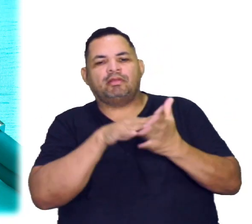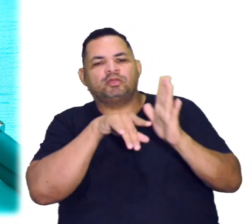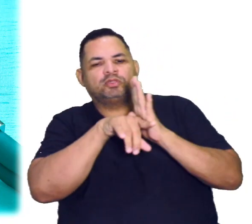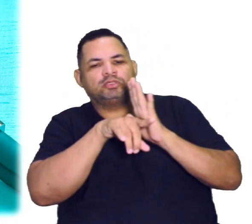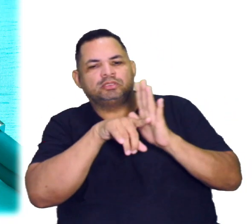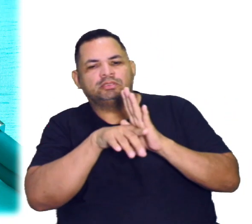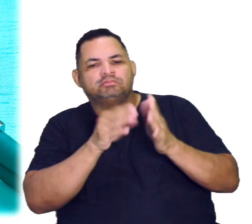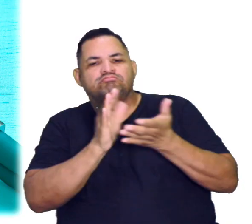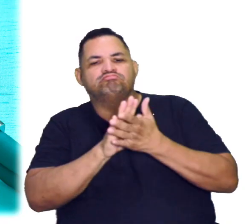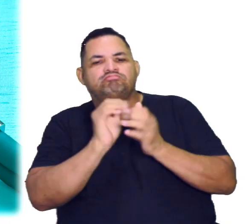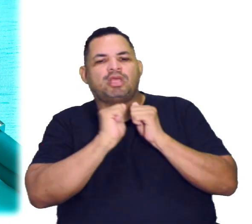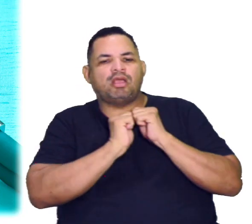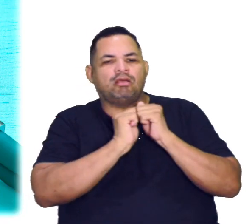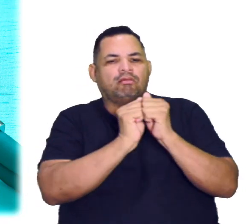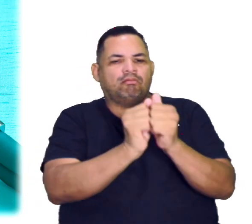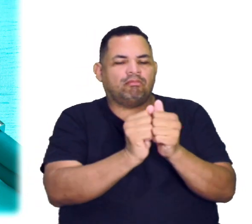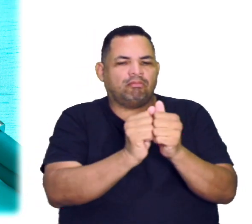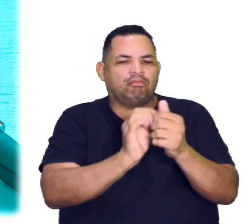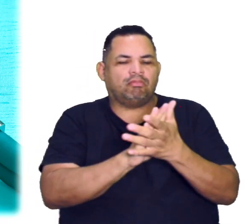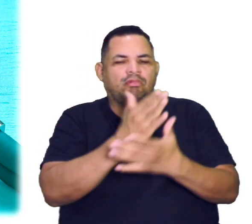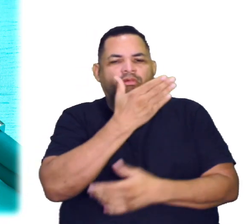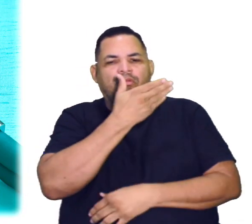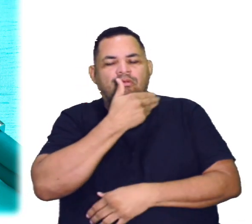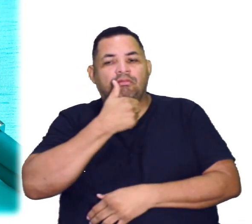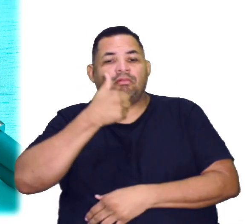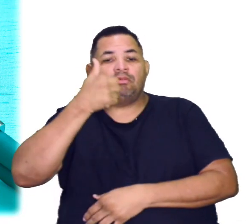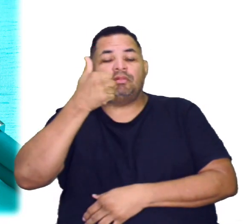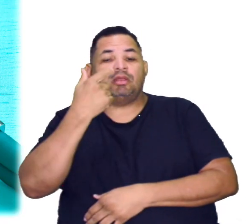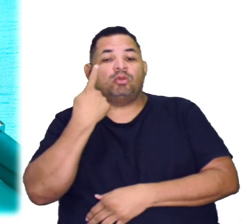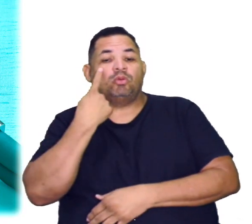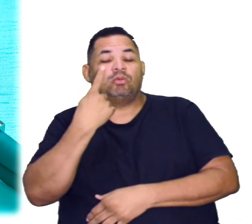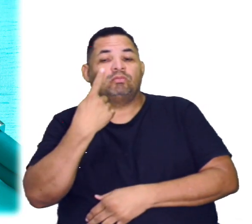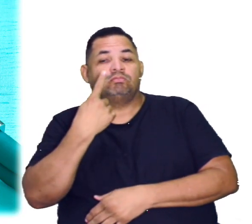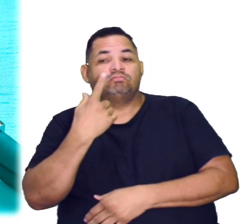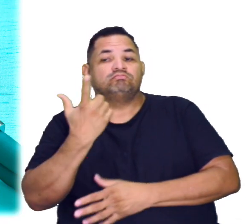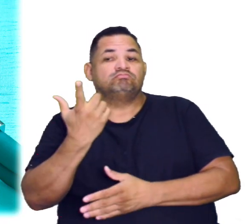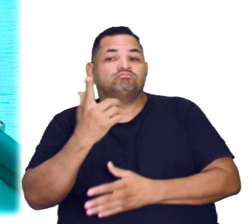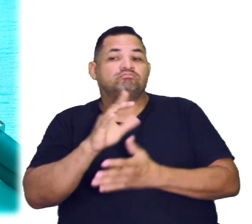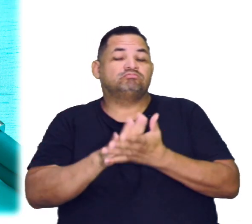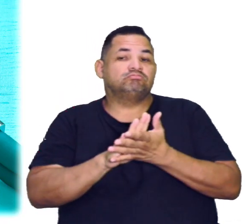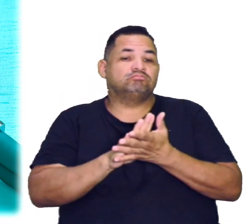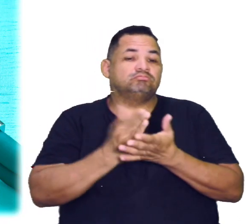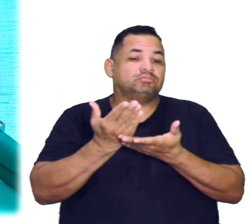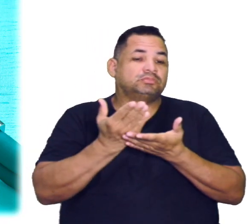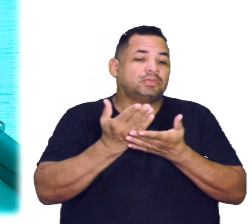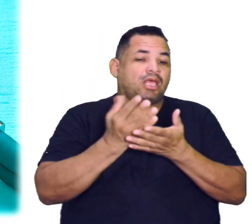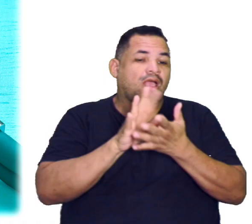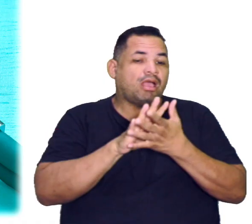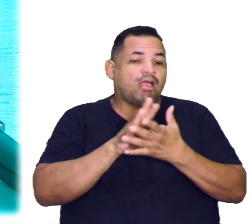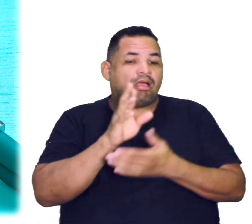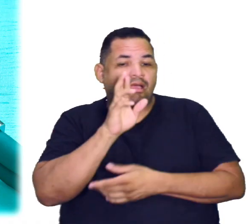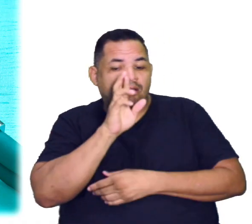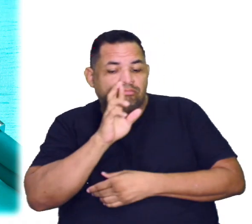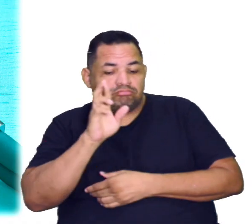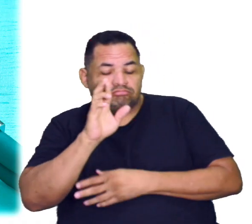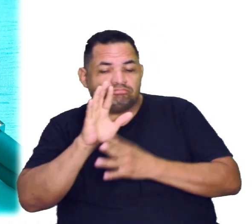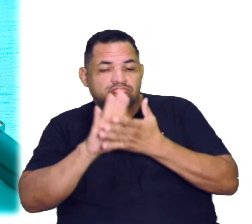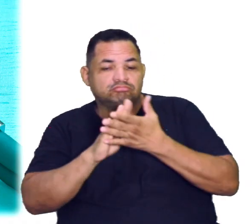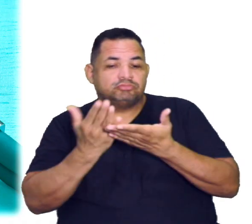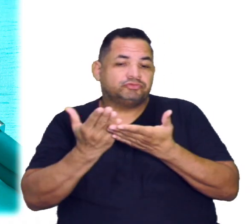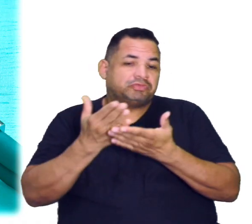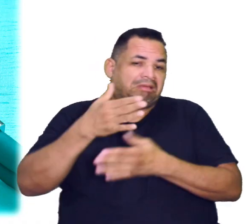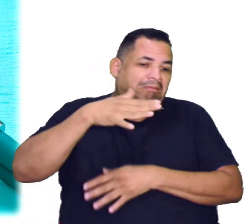fazer um acompanhamento, ver as melhoras significativas, aquilo que não estiver tão bem, a gente vai buscar